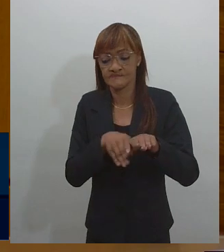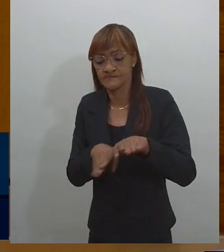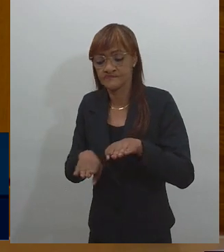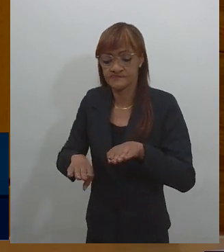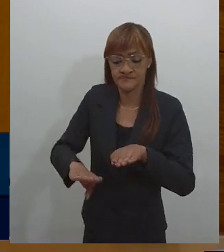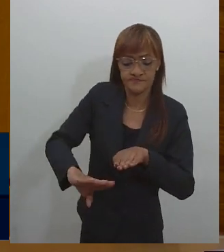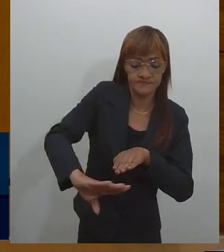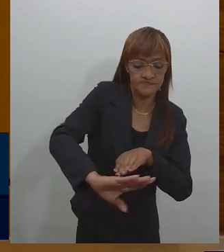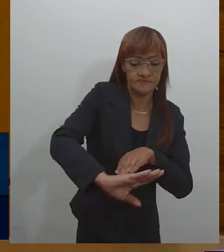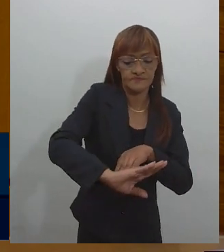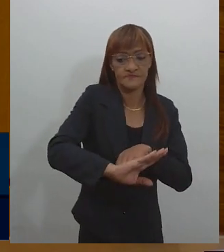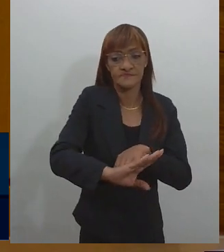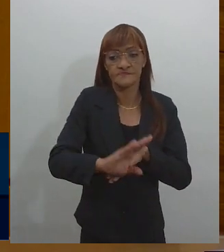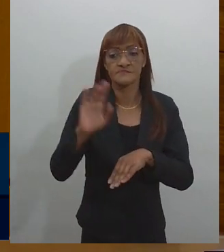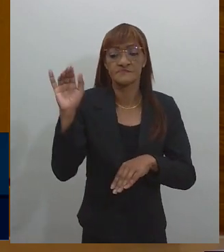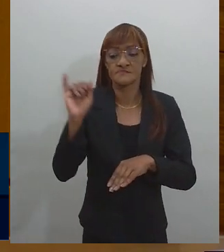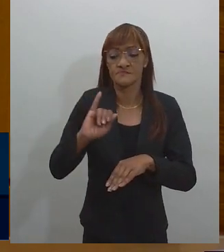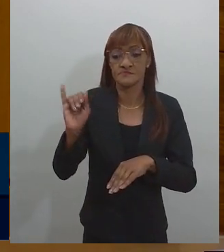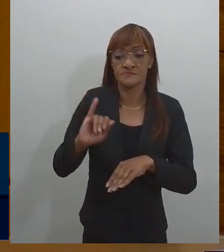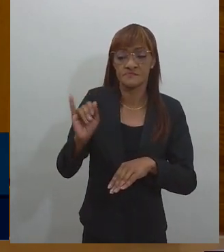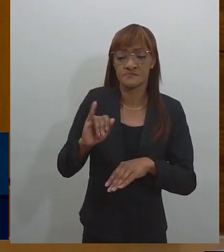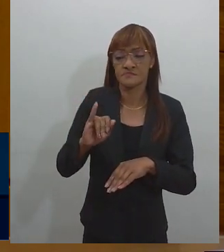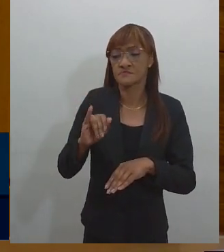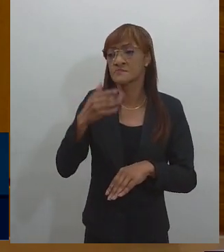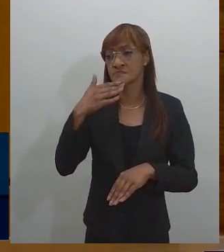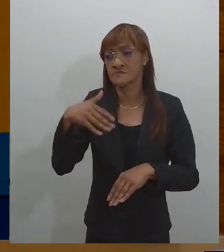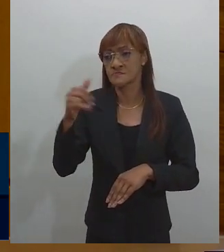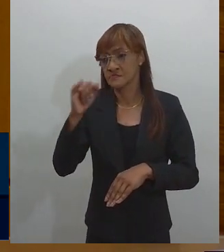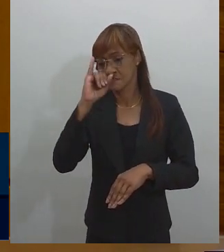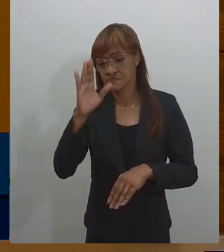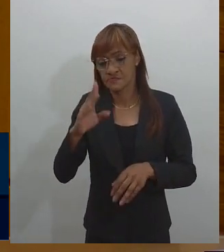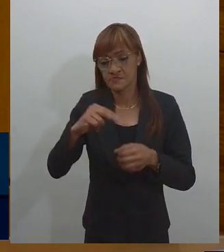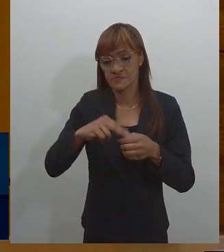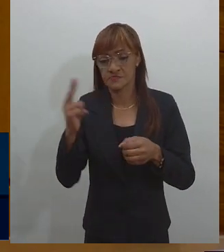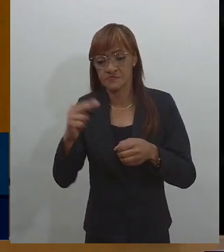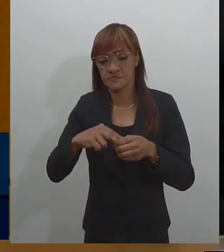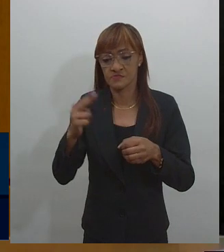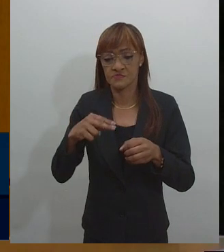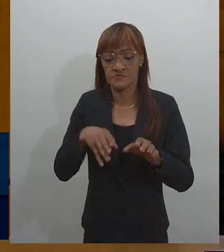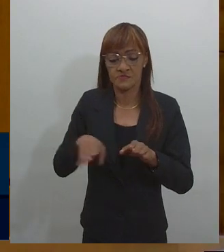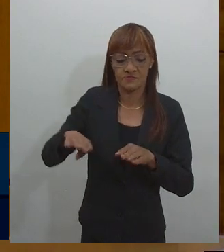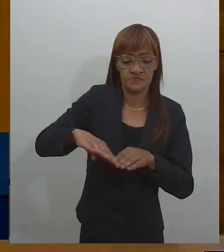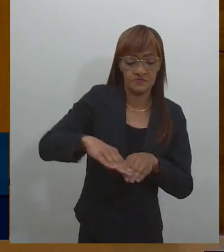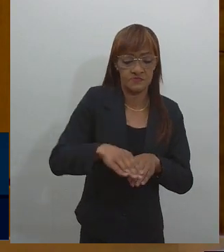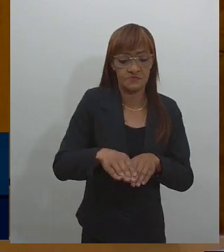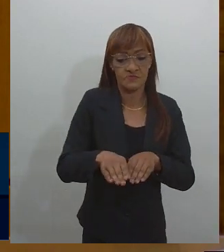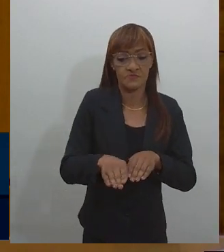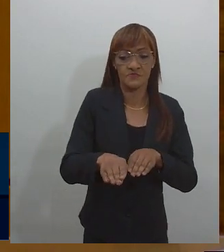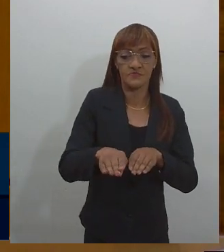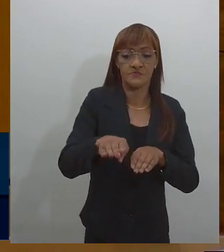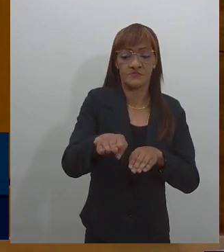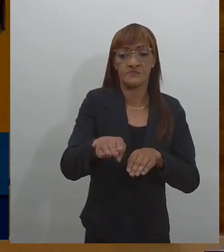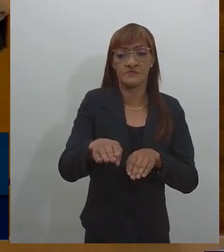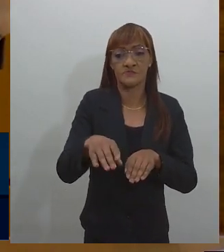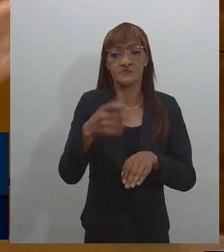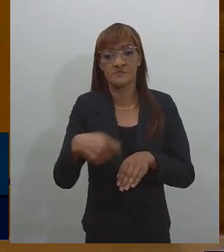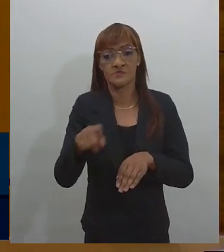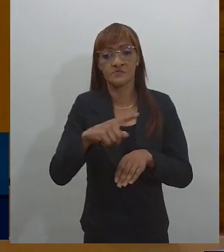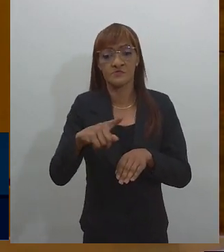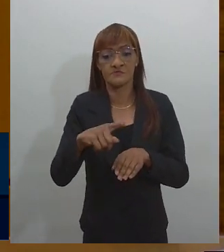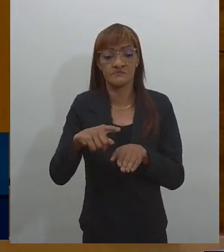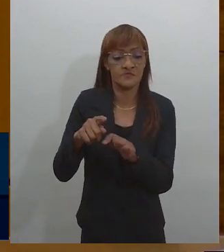aí facilita o trânsito. Quem vem de Ubaúba já pegava, já vai para Arauá sem passar por dentro. Quem também quiser ir para Tobias Barreto também